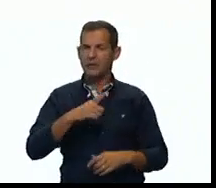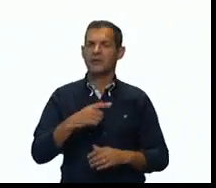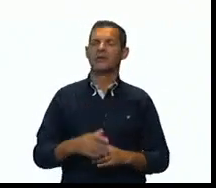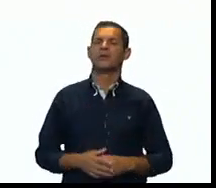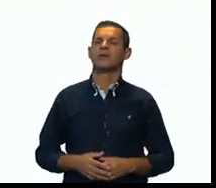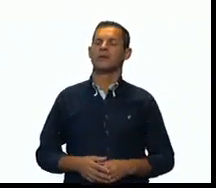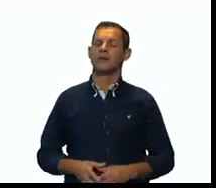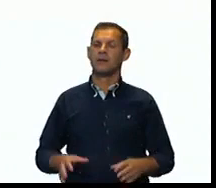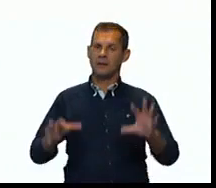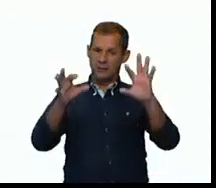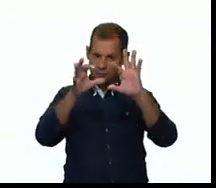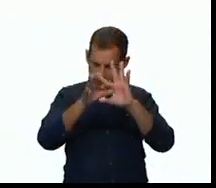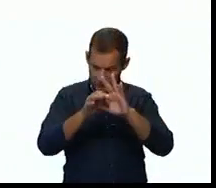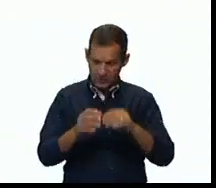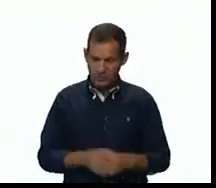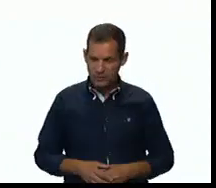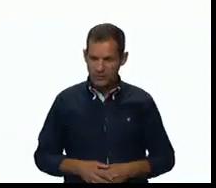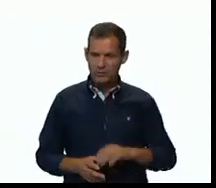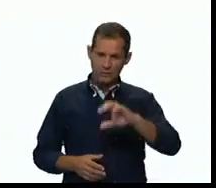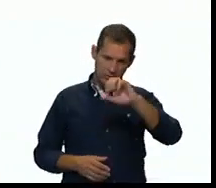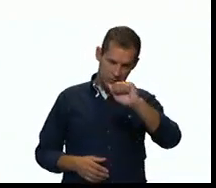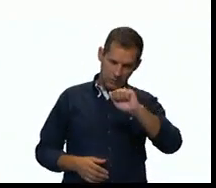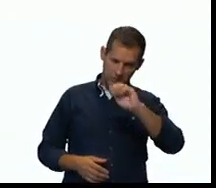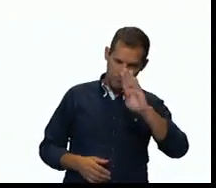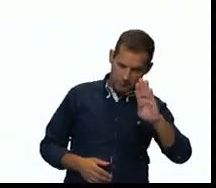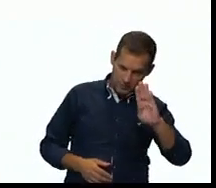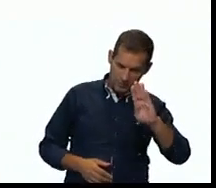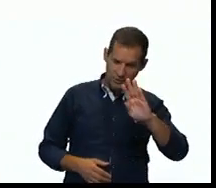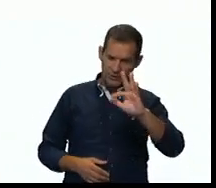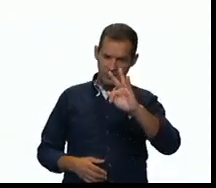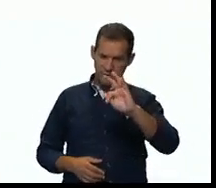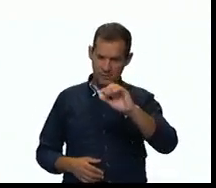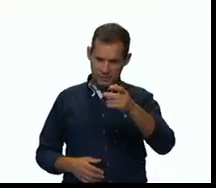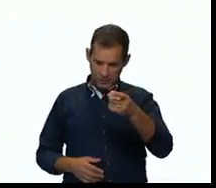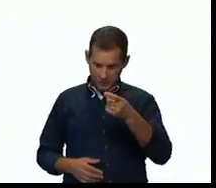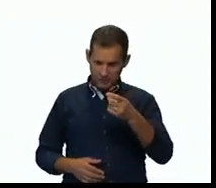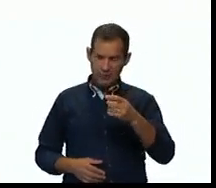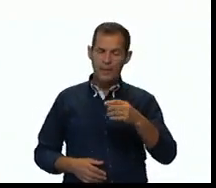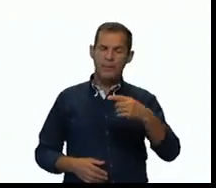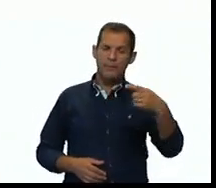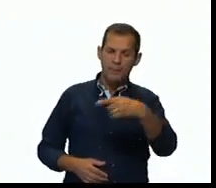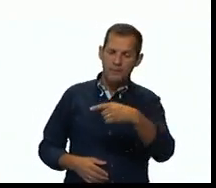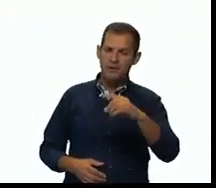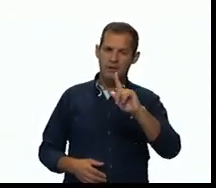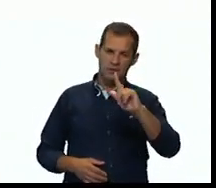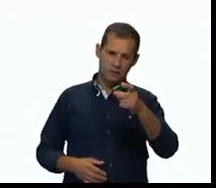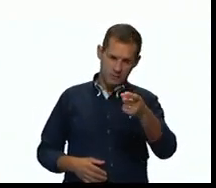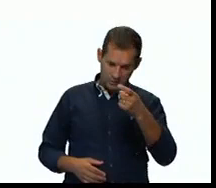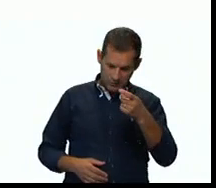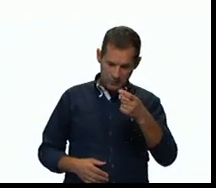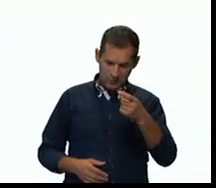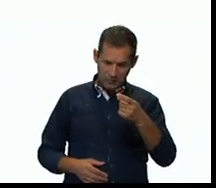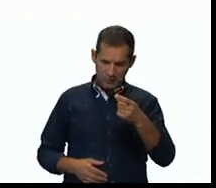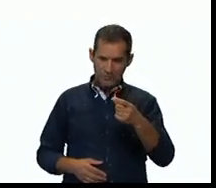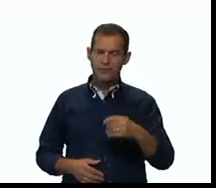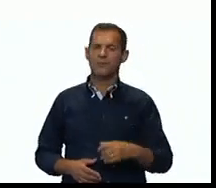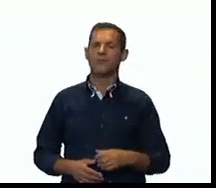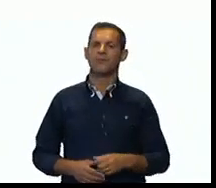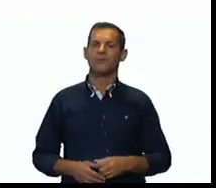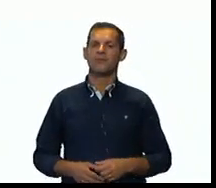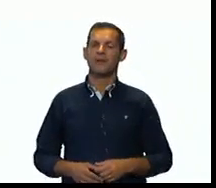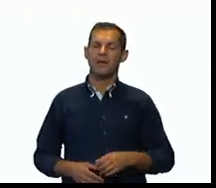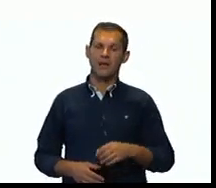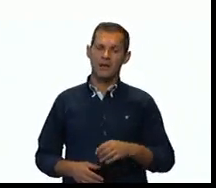pela integral de A a B de f de x menos g de x em relação